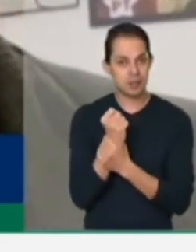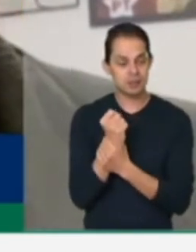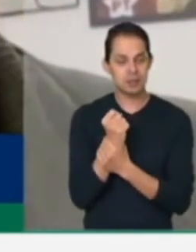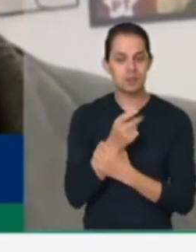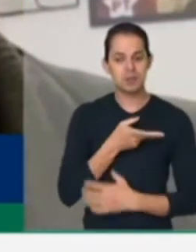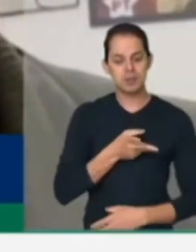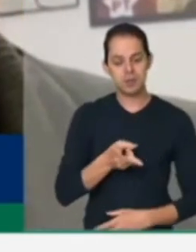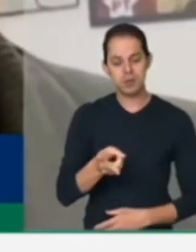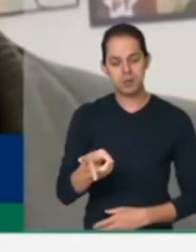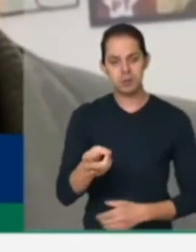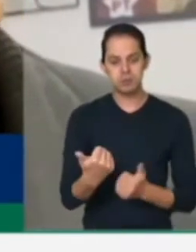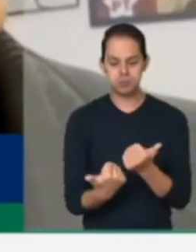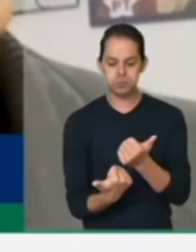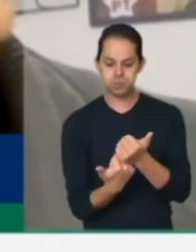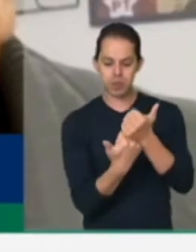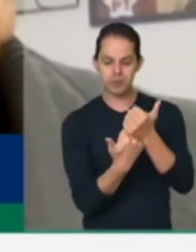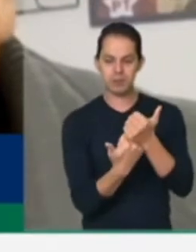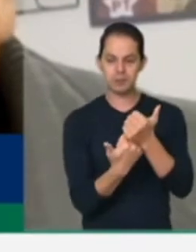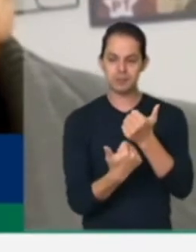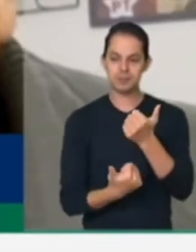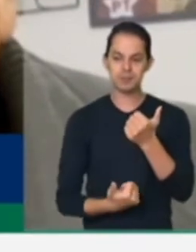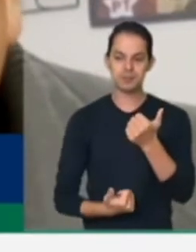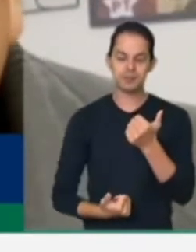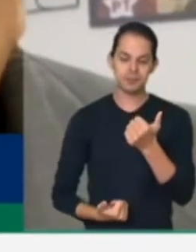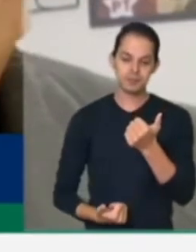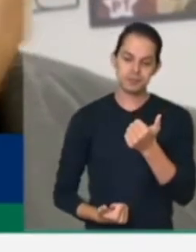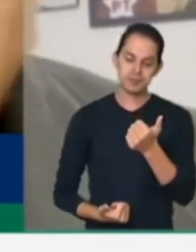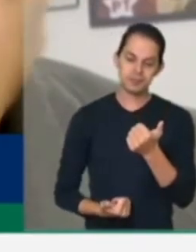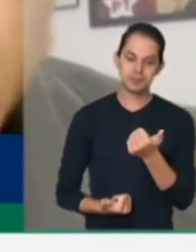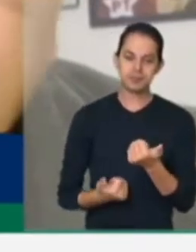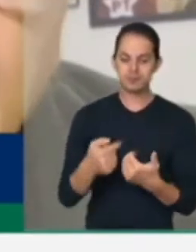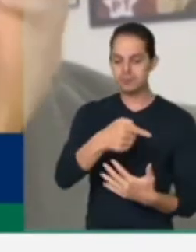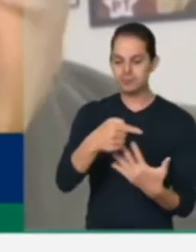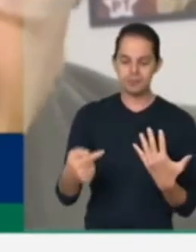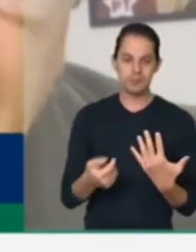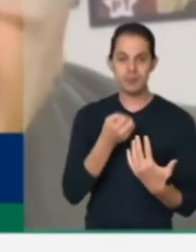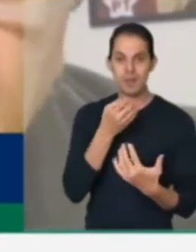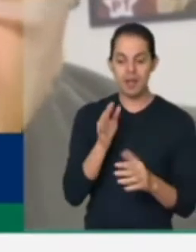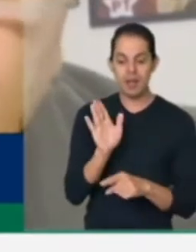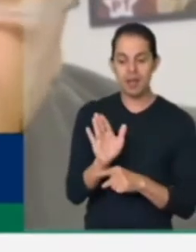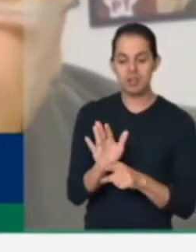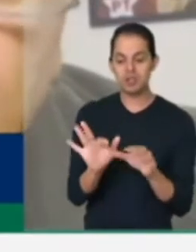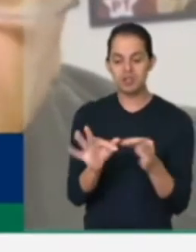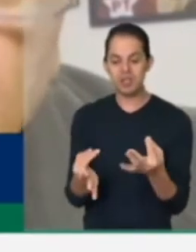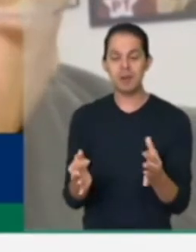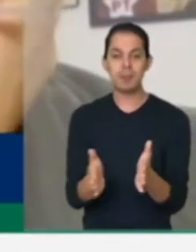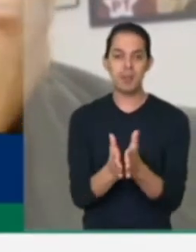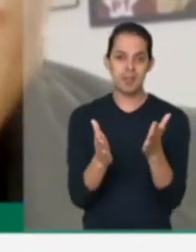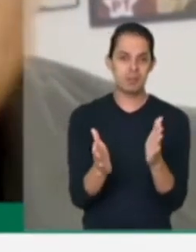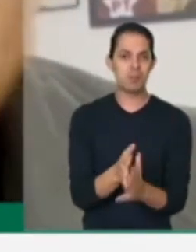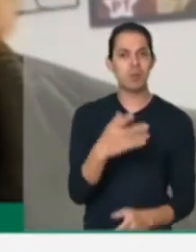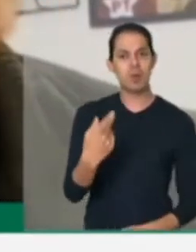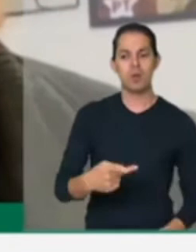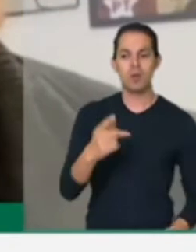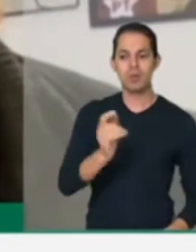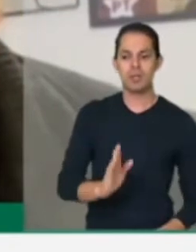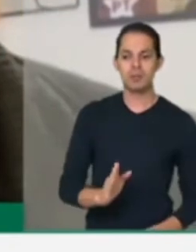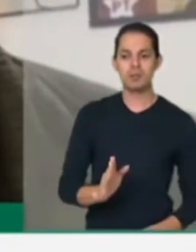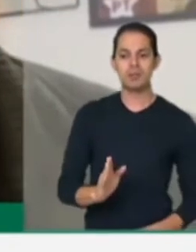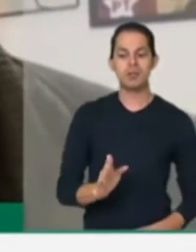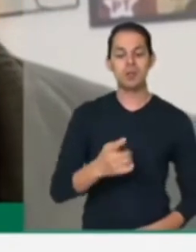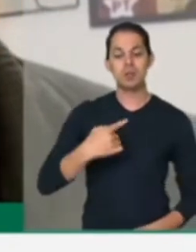permanente de subsídio para um benefício às famílias de baixa renda em nosso país. Então, nós